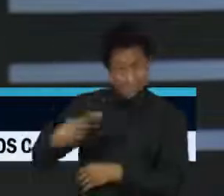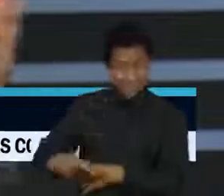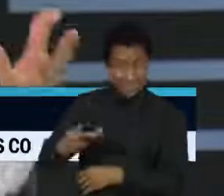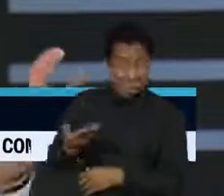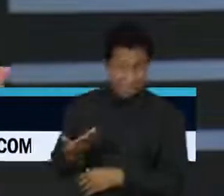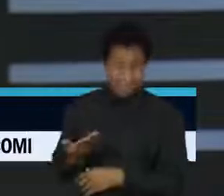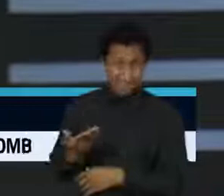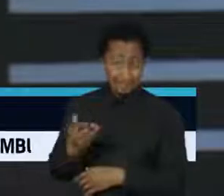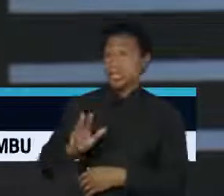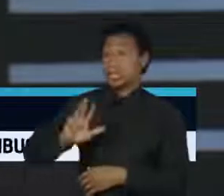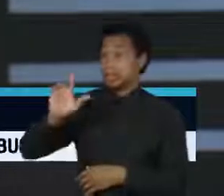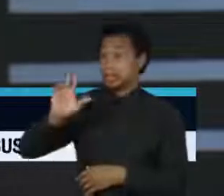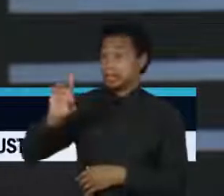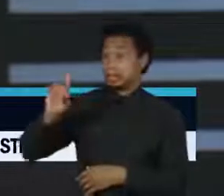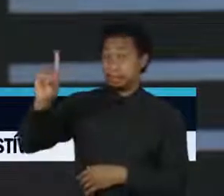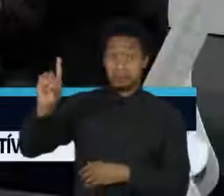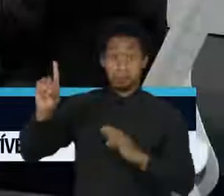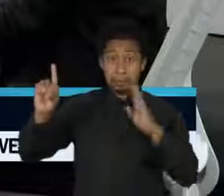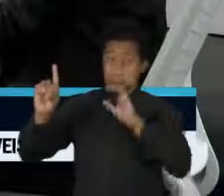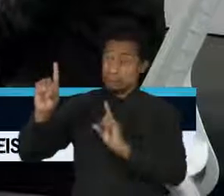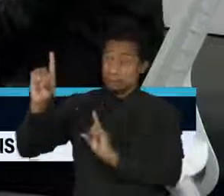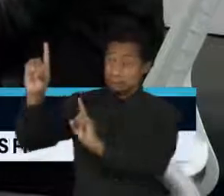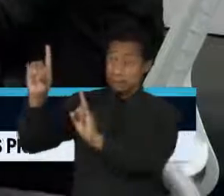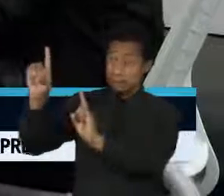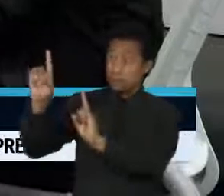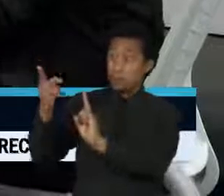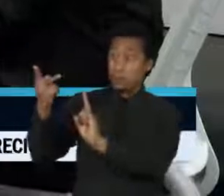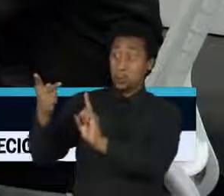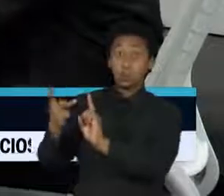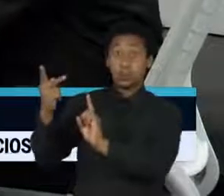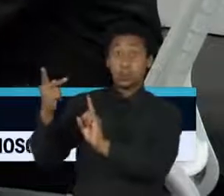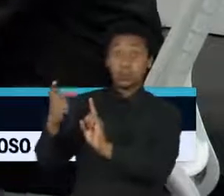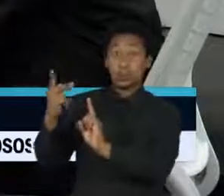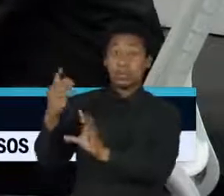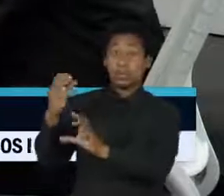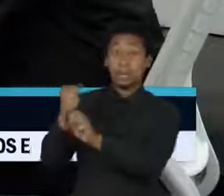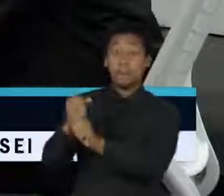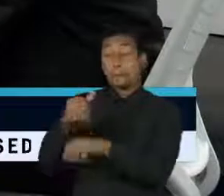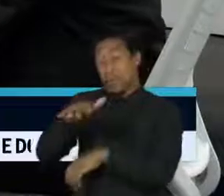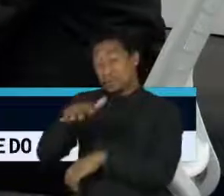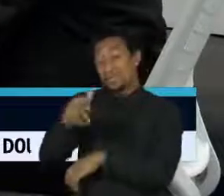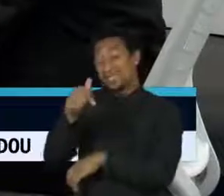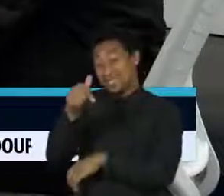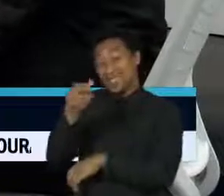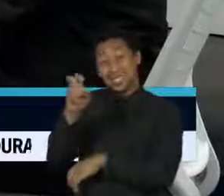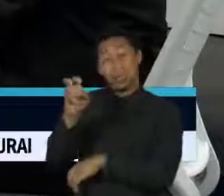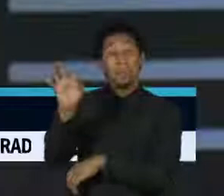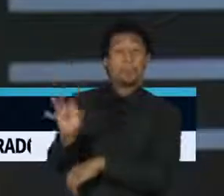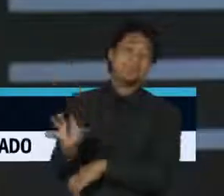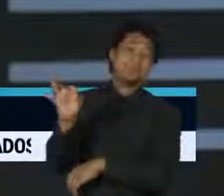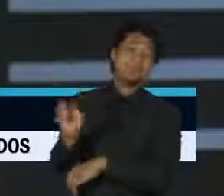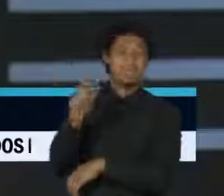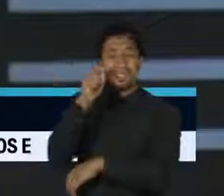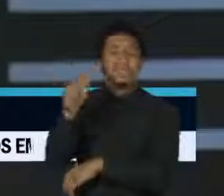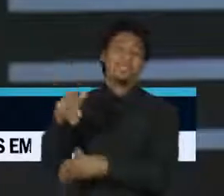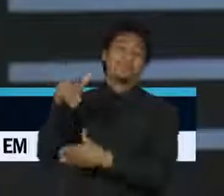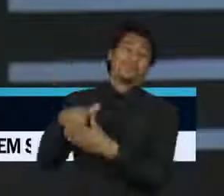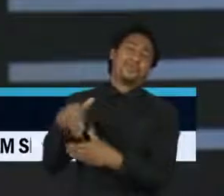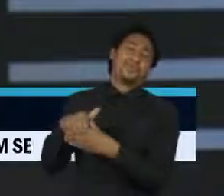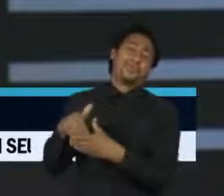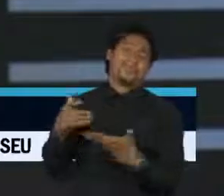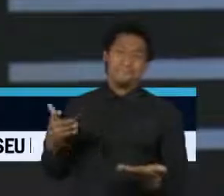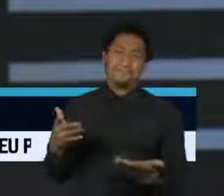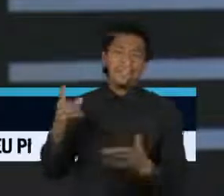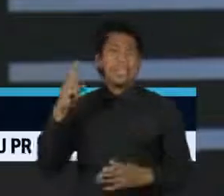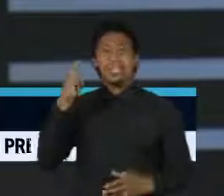candidatos concentrando 75 por cento das outras é muito ruim ficam se simplifica exageradamente a as